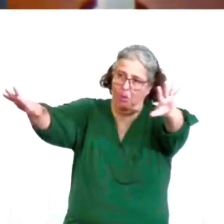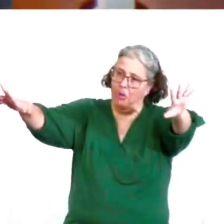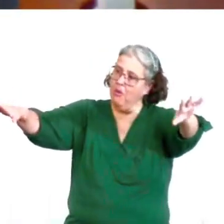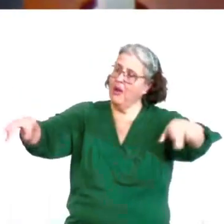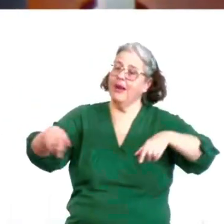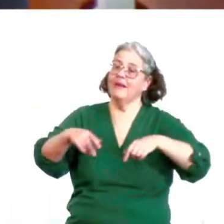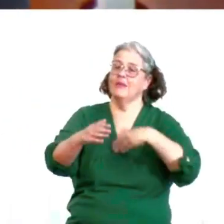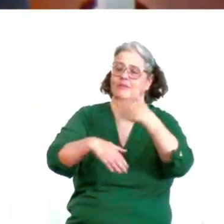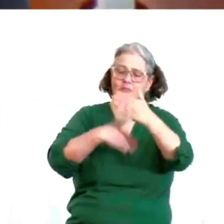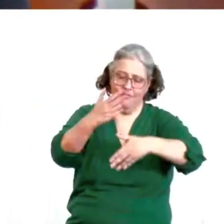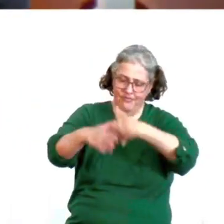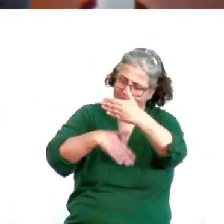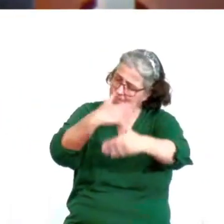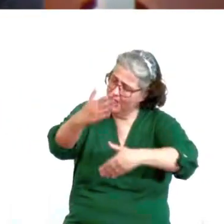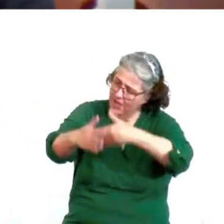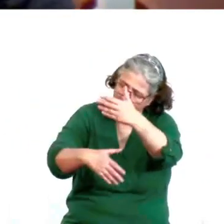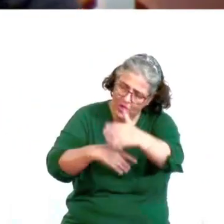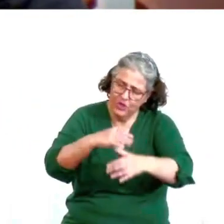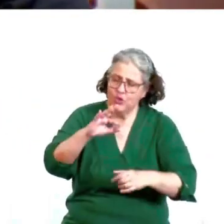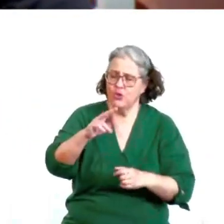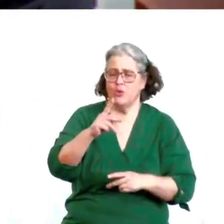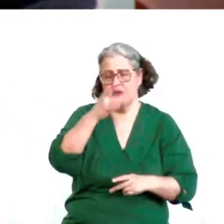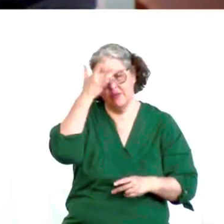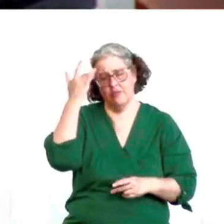nação, desse povo.